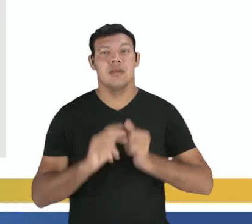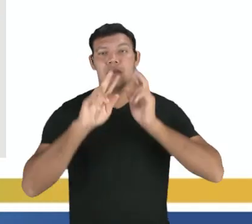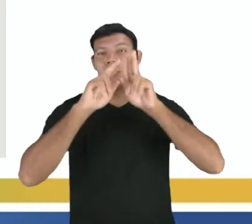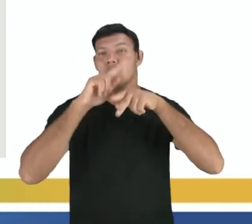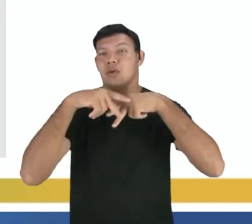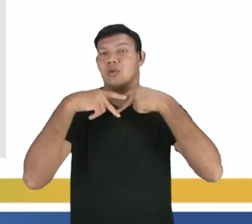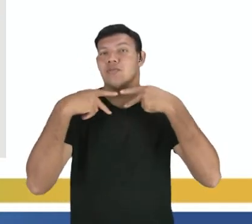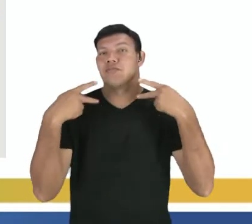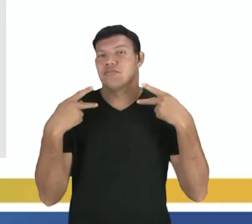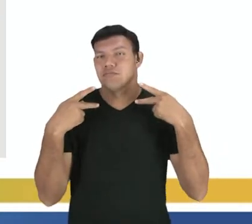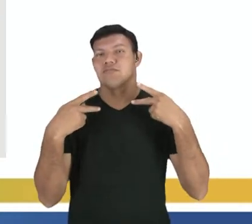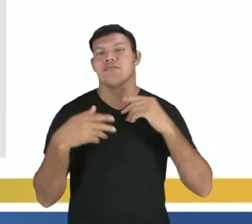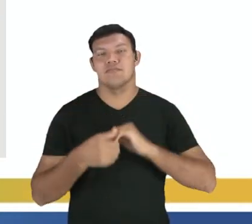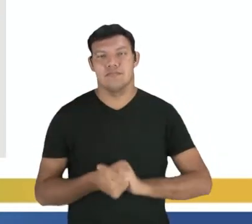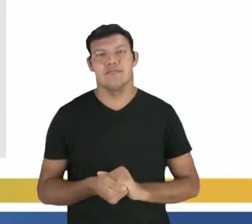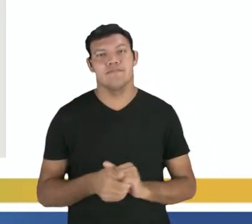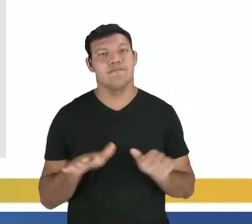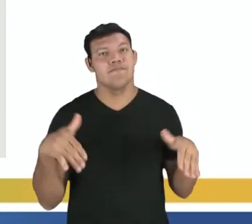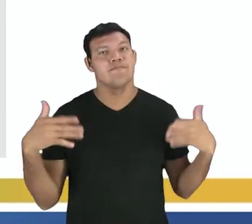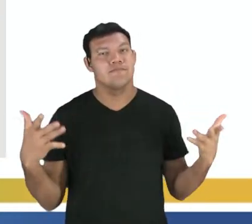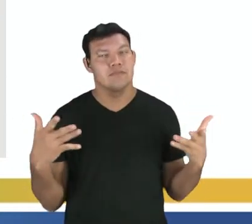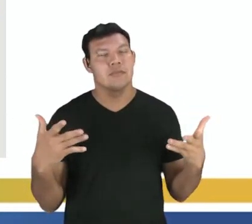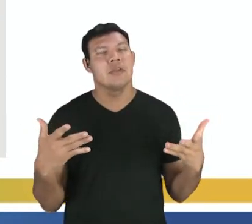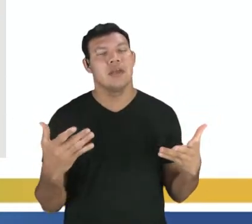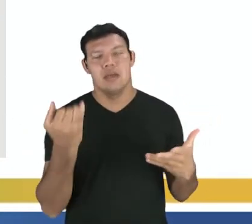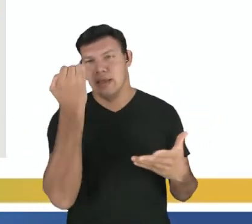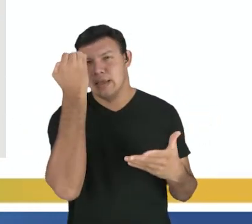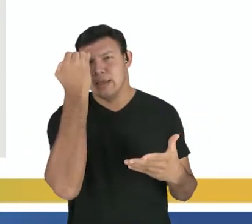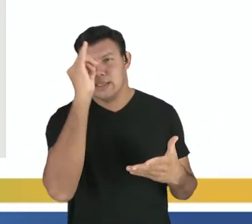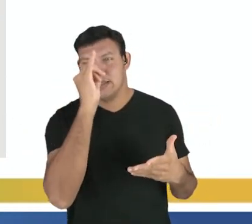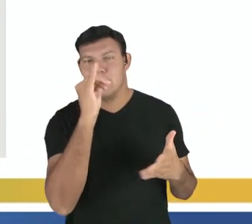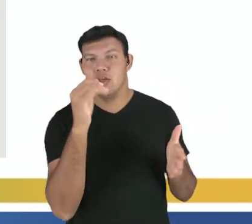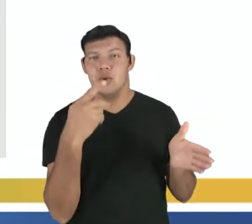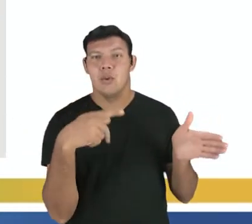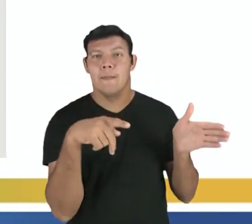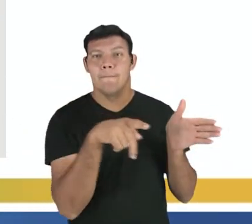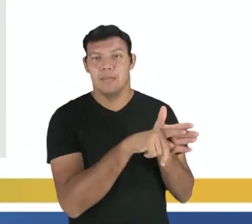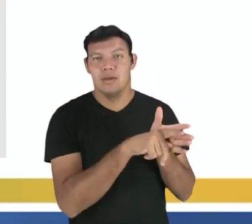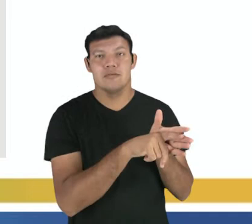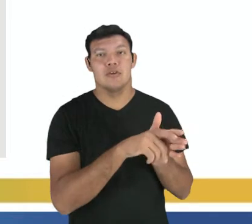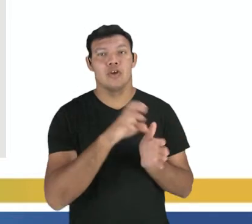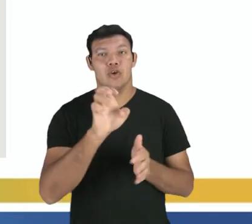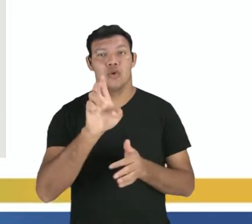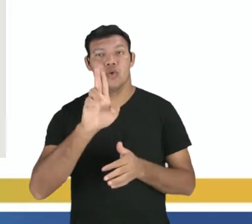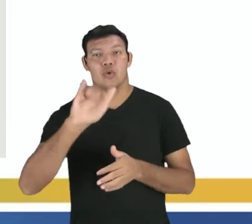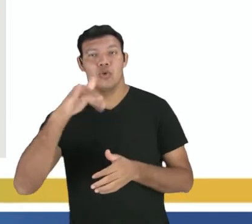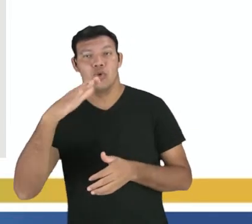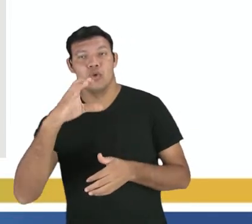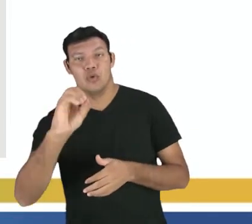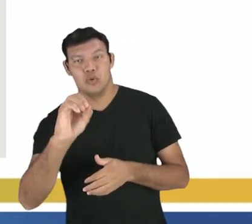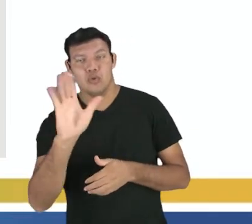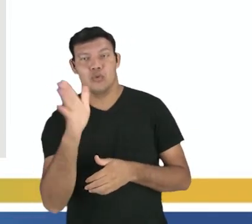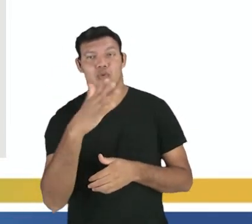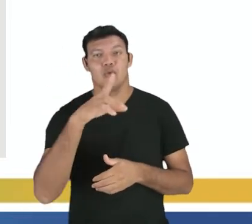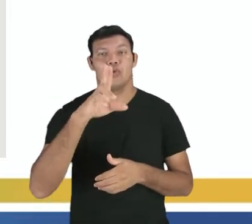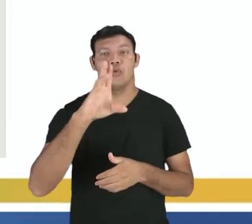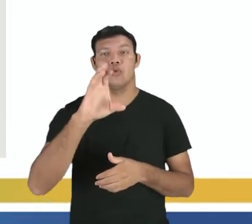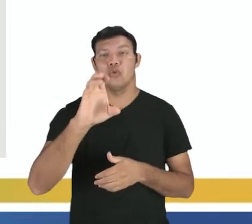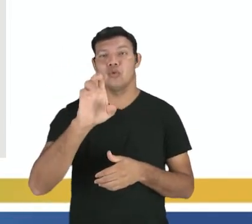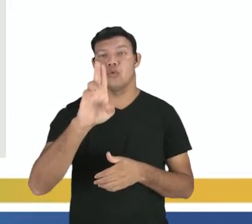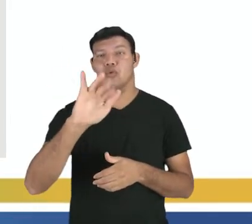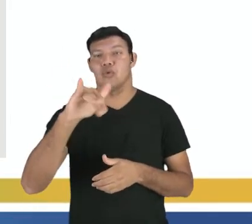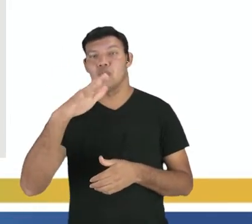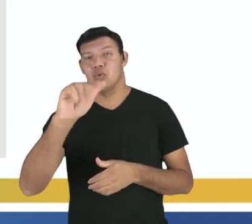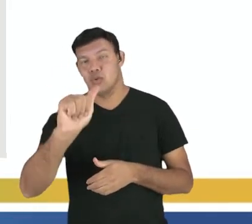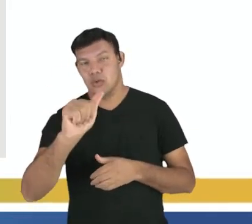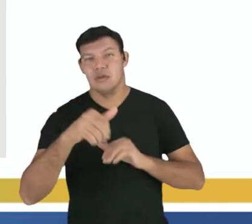do homem. Então, nós temos aí a ideia de posse. Você usa o cujo, cuja, cujos, cujas, para dar a ideia